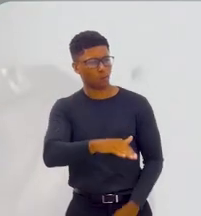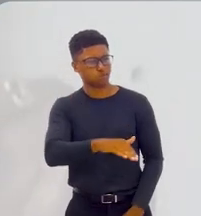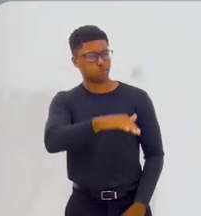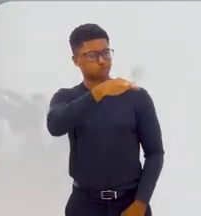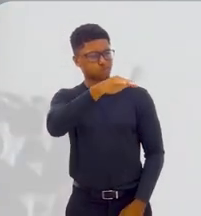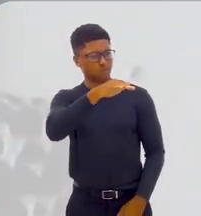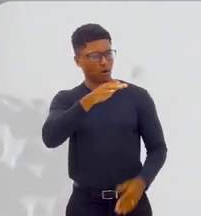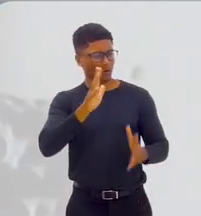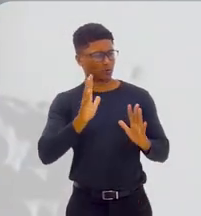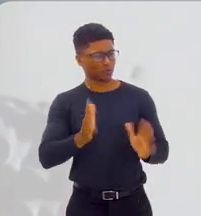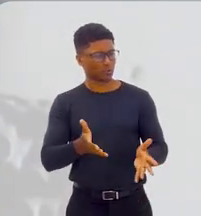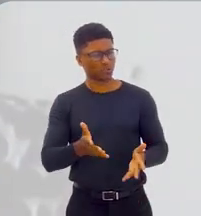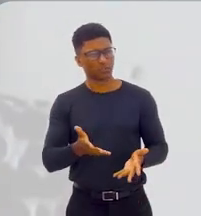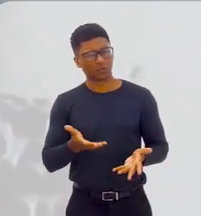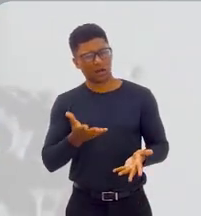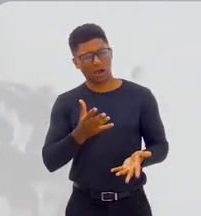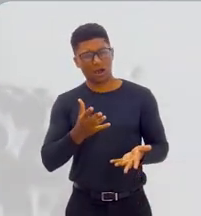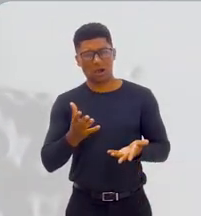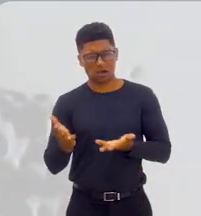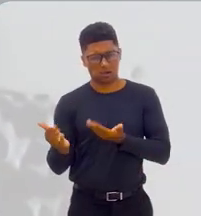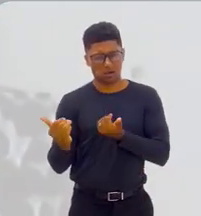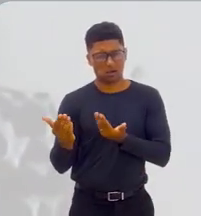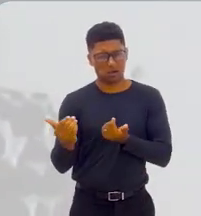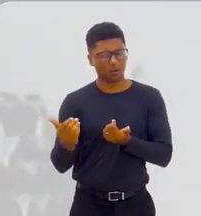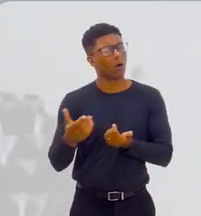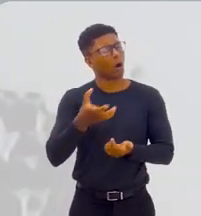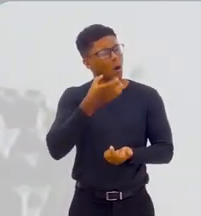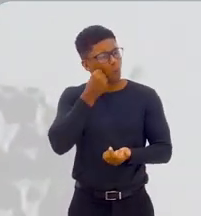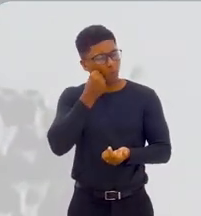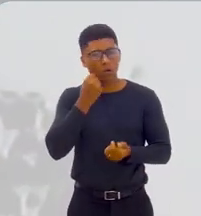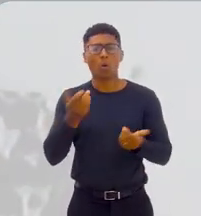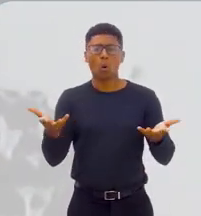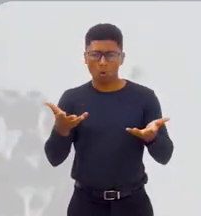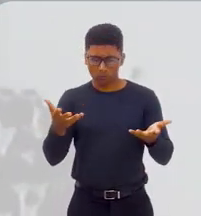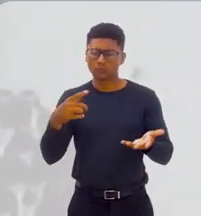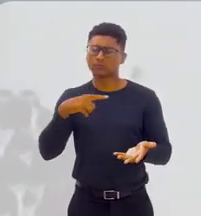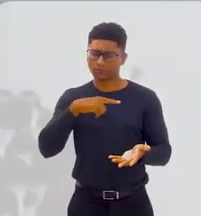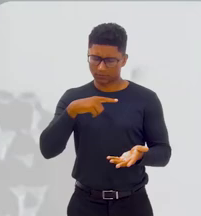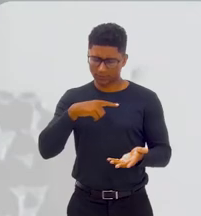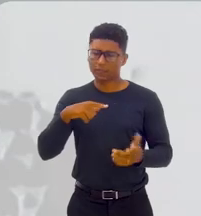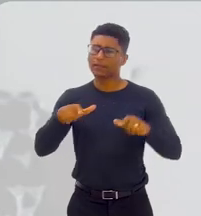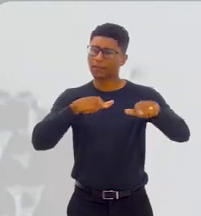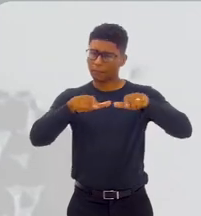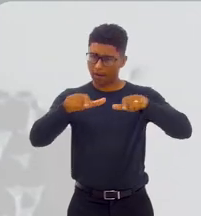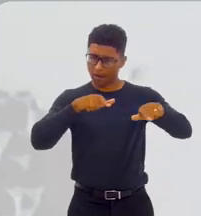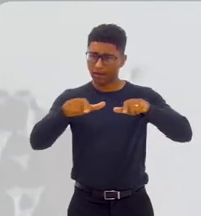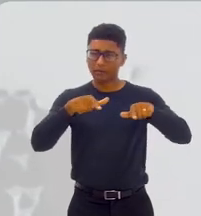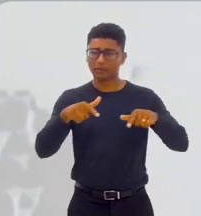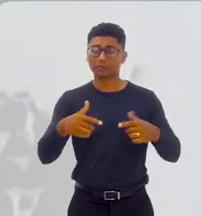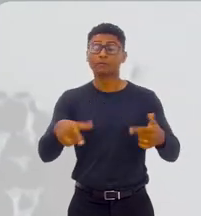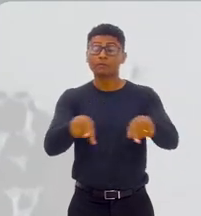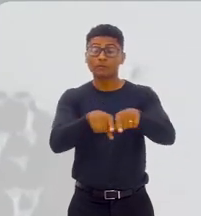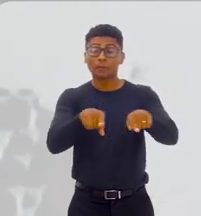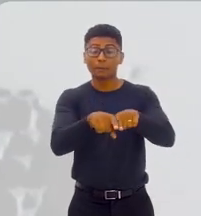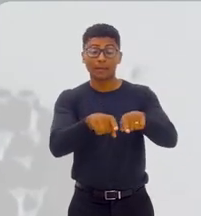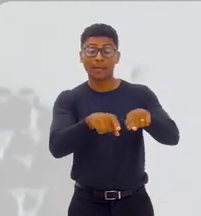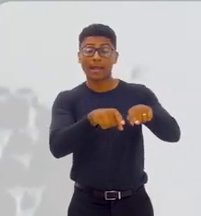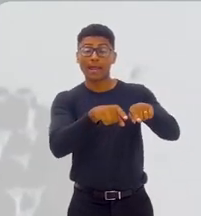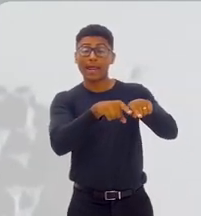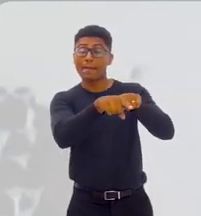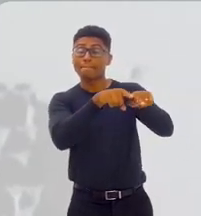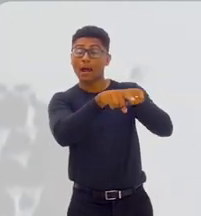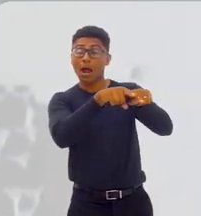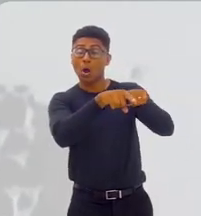velhas, aspas, né, que já tem quase adolescentes, vamos dizer assim. Já existe um trabalho para que irmãos sejam adotados juntos, porque a